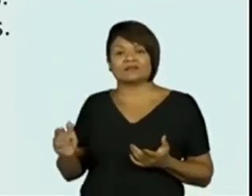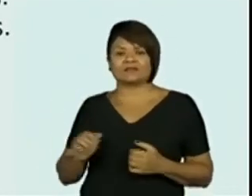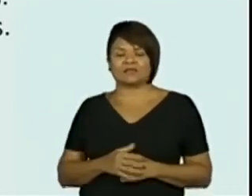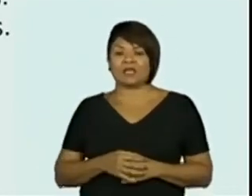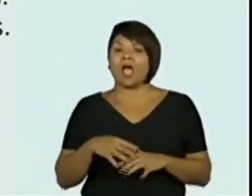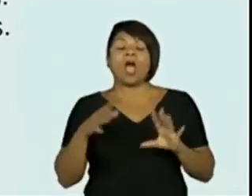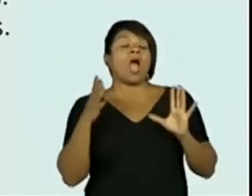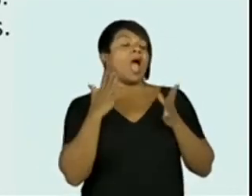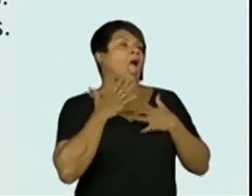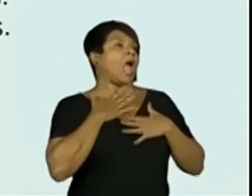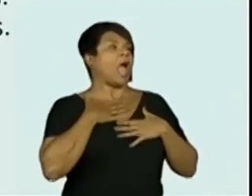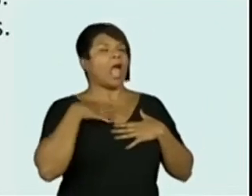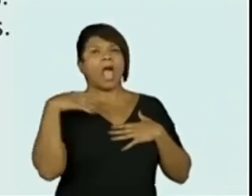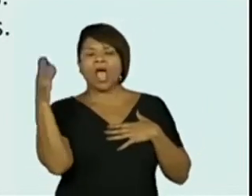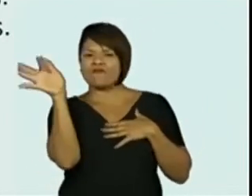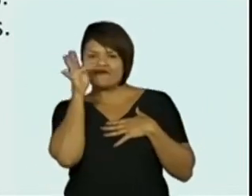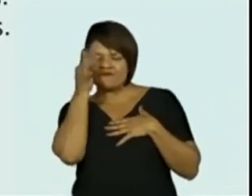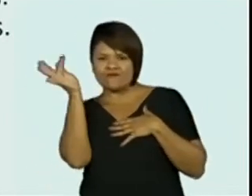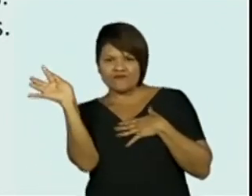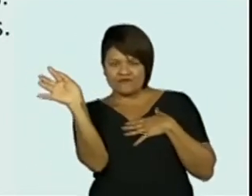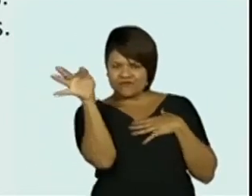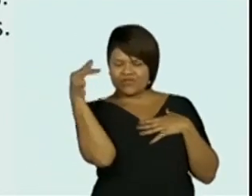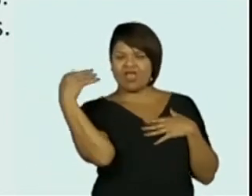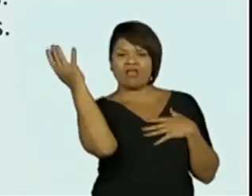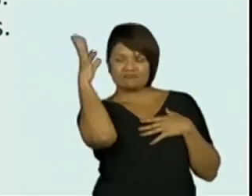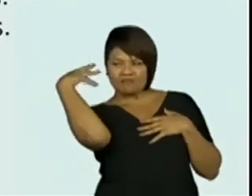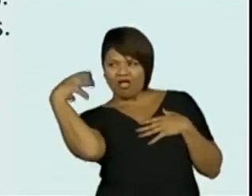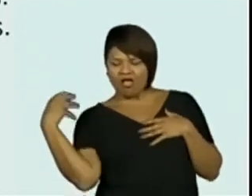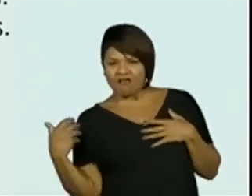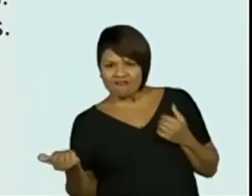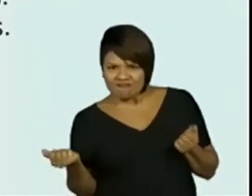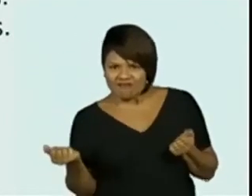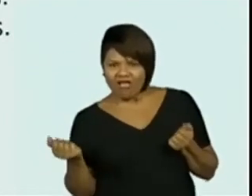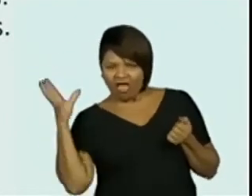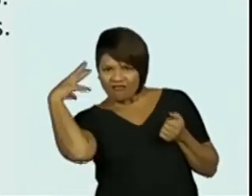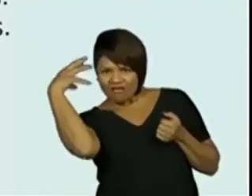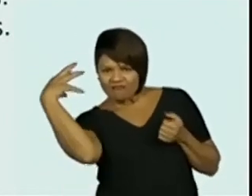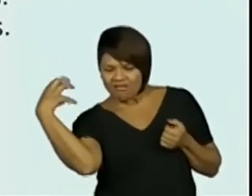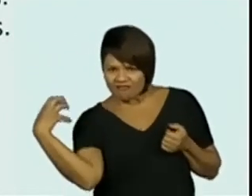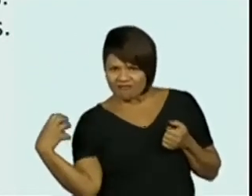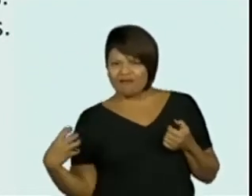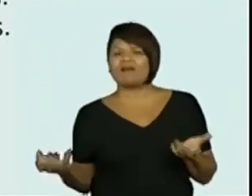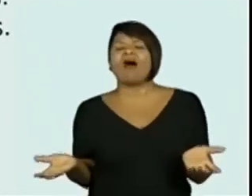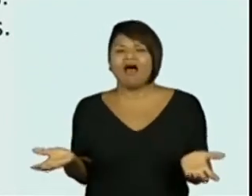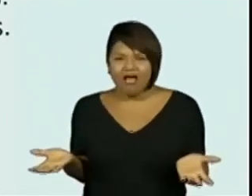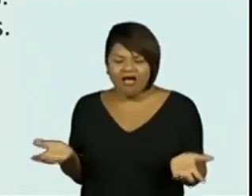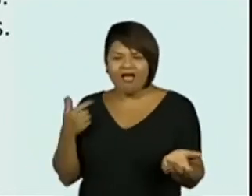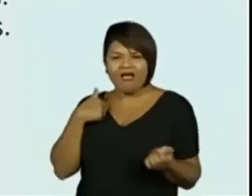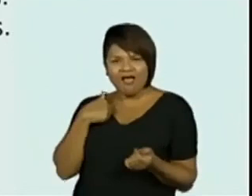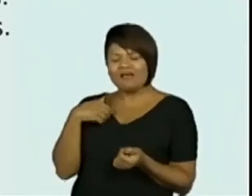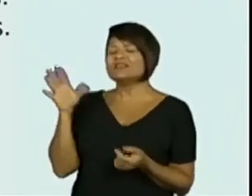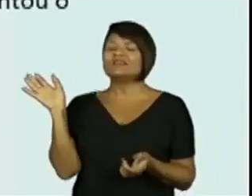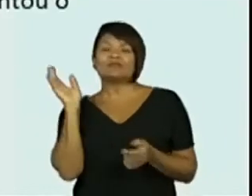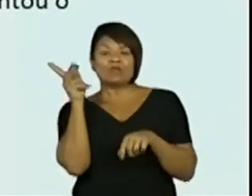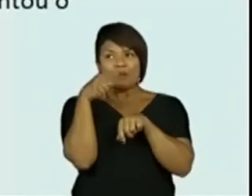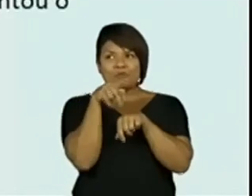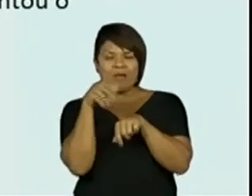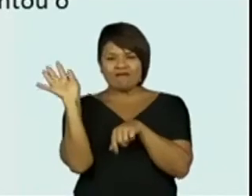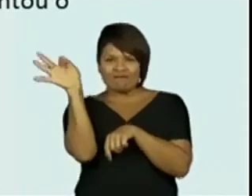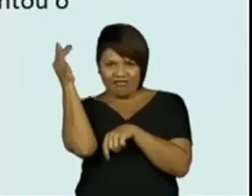virou Doralice. Estilista Roçá Doralice Era assim que se dizia no seu